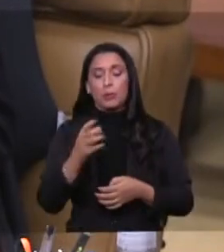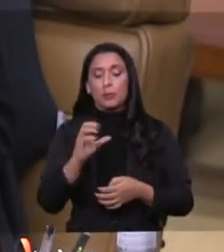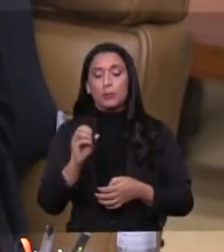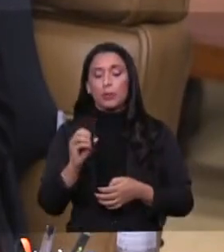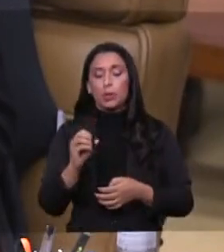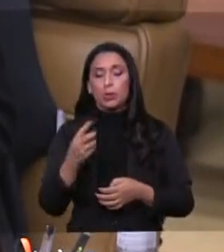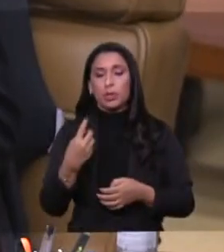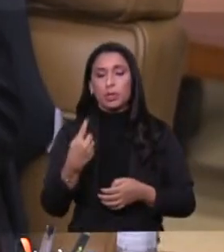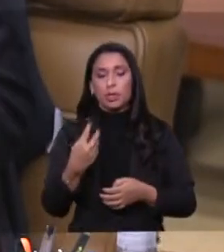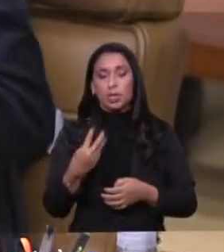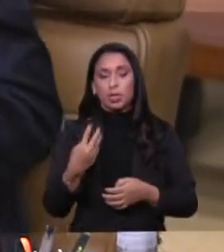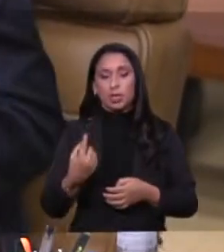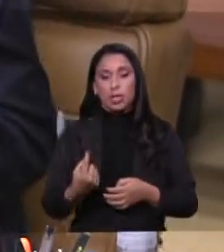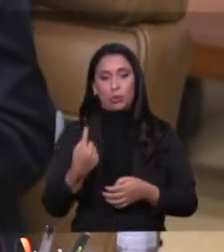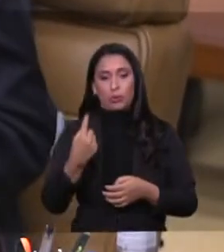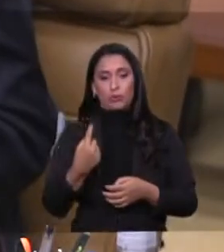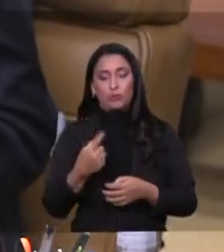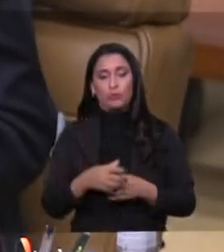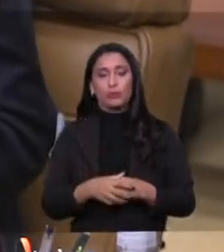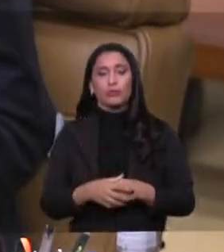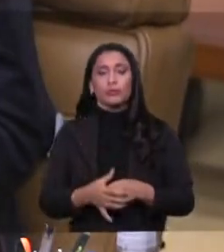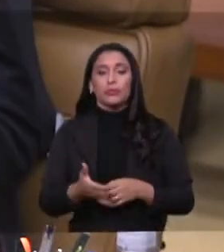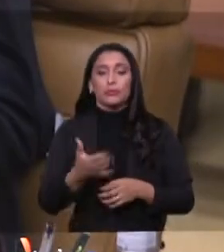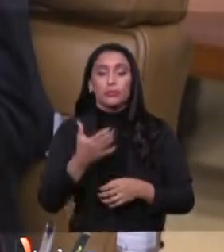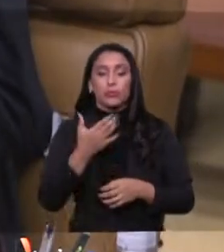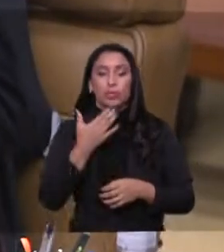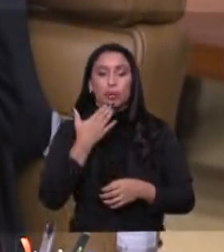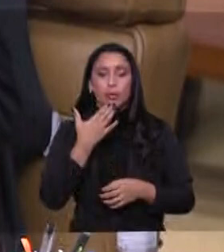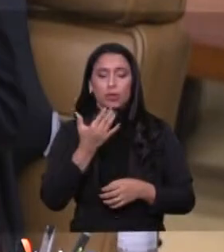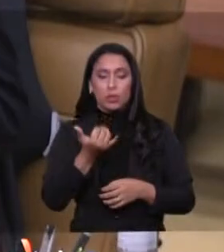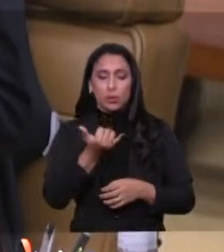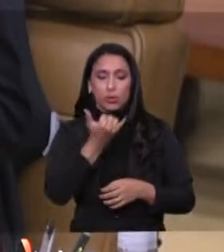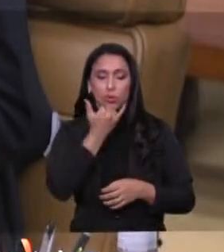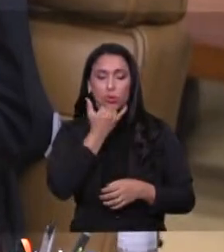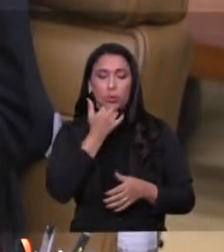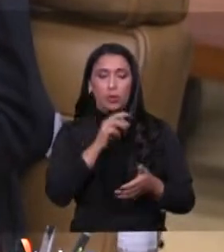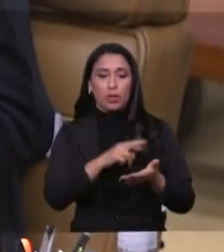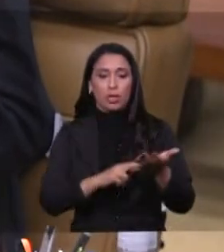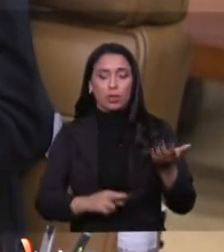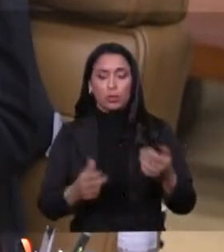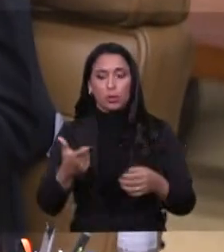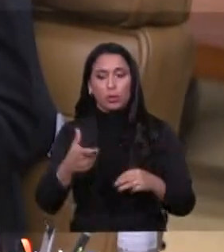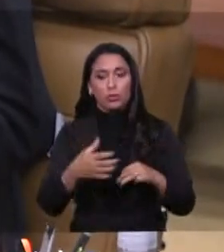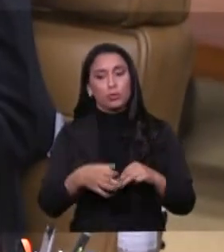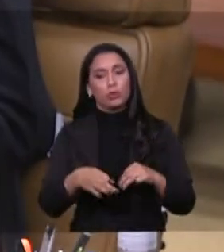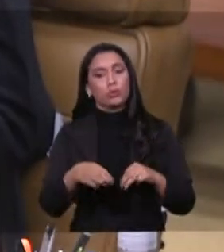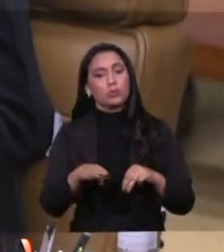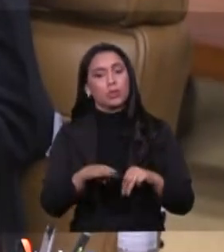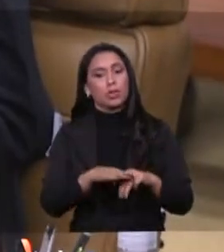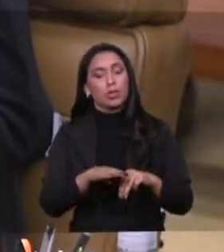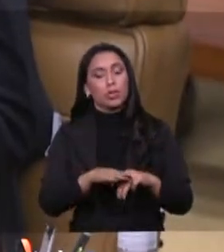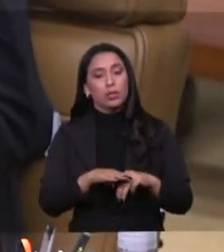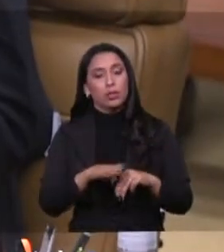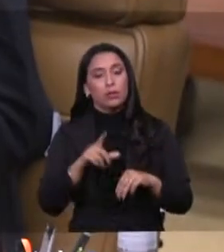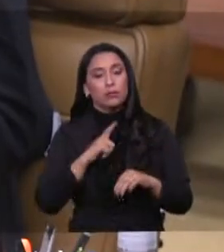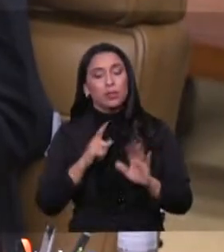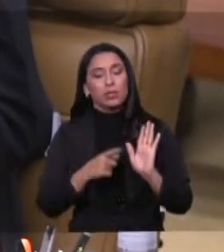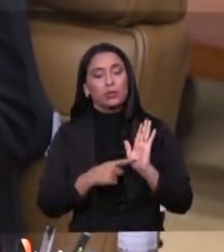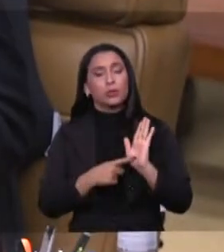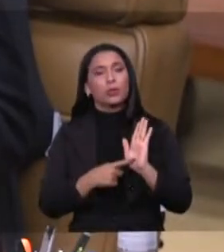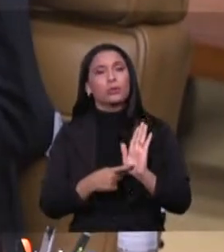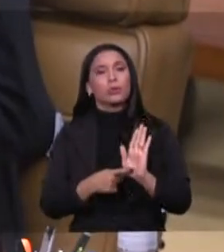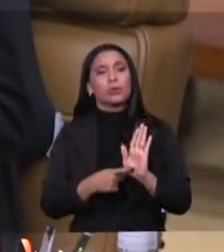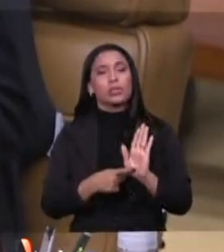10.031. E com a devida vênia ao eminente relator e aos eminentes pares, naquilo que